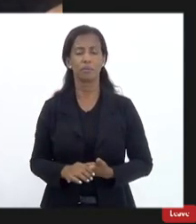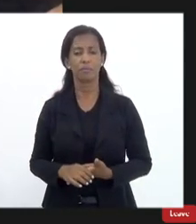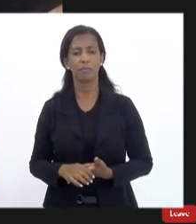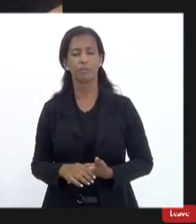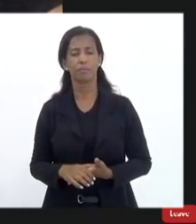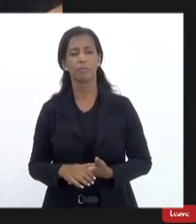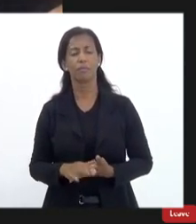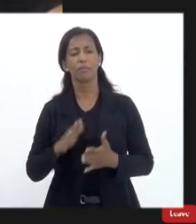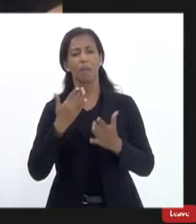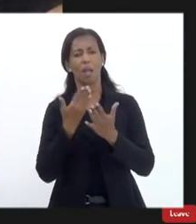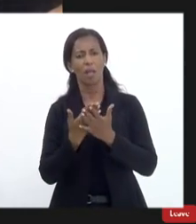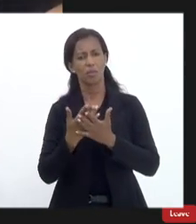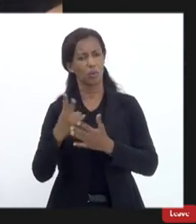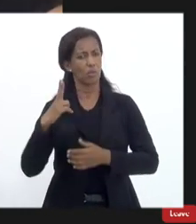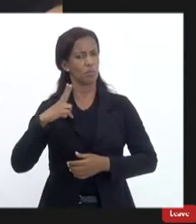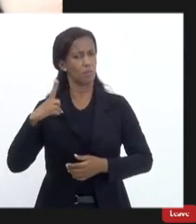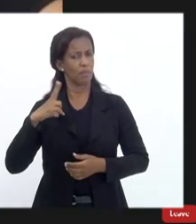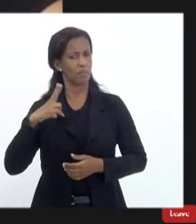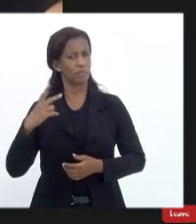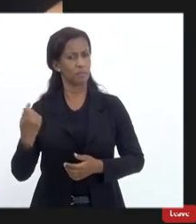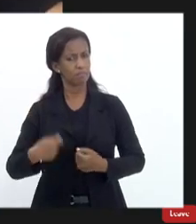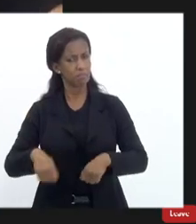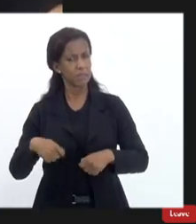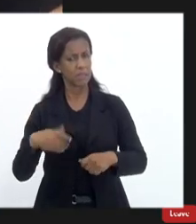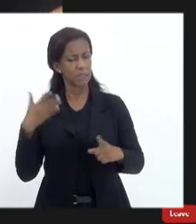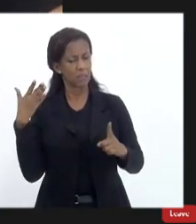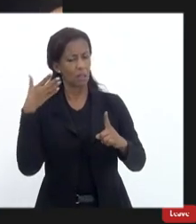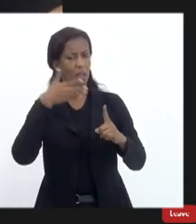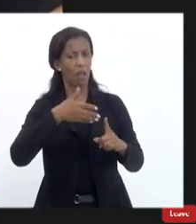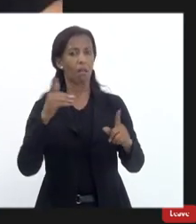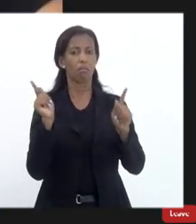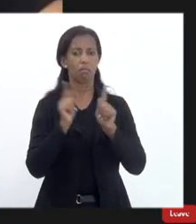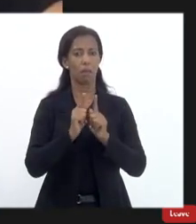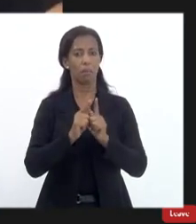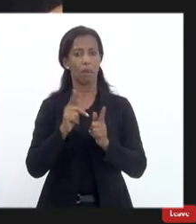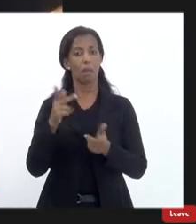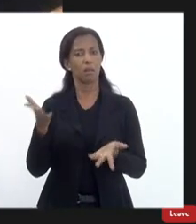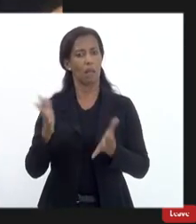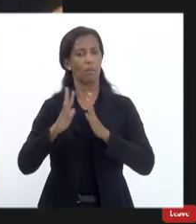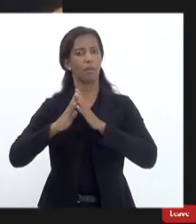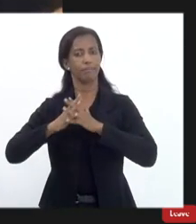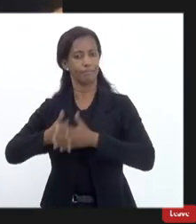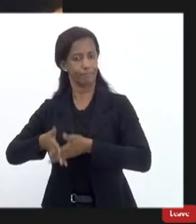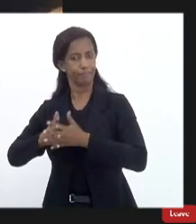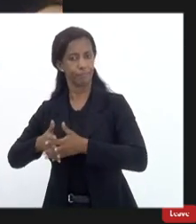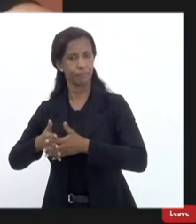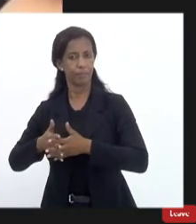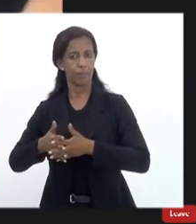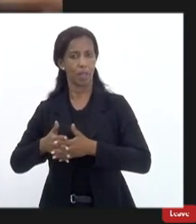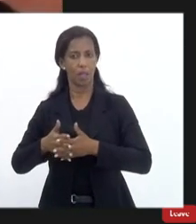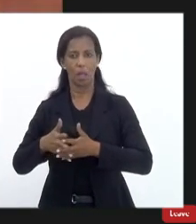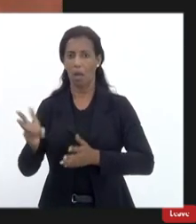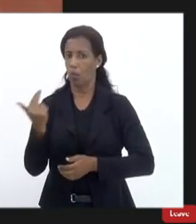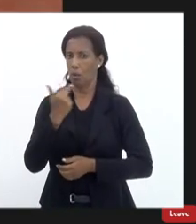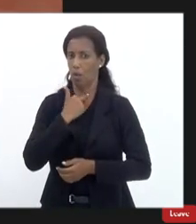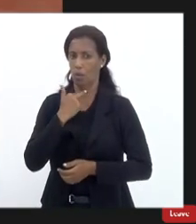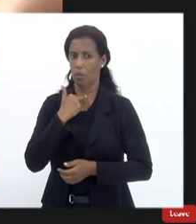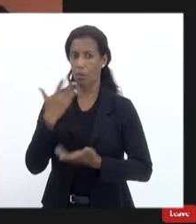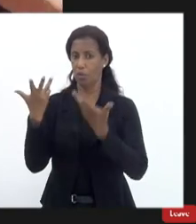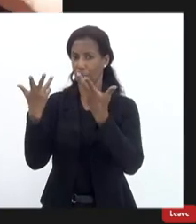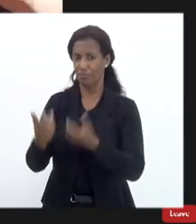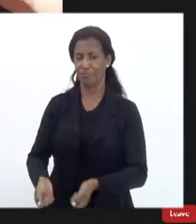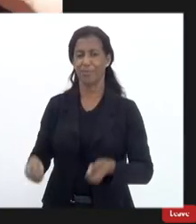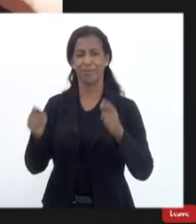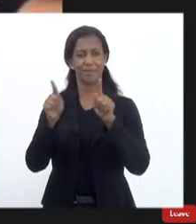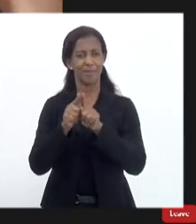que as escolas privadas elas tenham uma referência também, porque realmente estava bagunçado. Agora a gente não tem que baixar, né, a